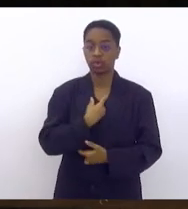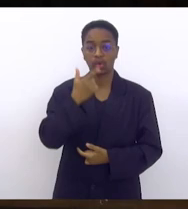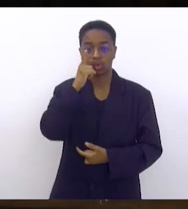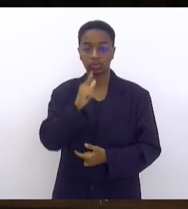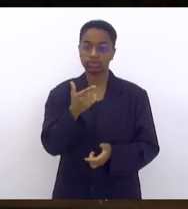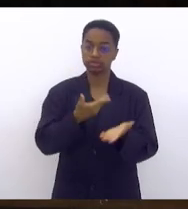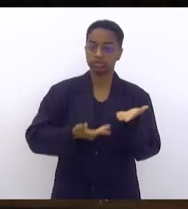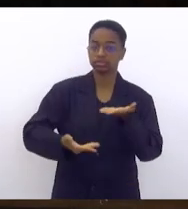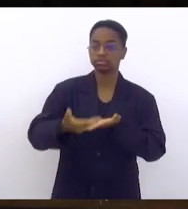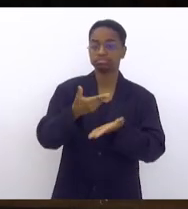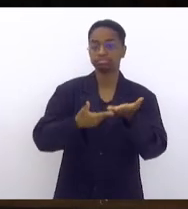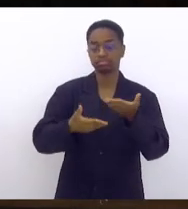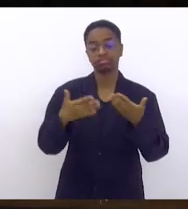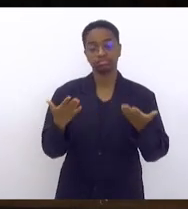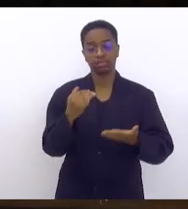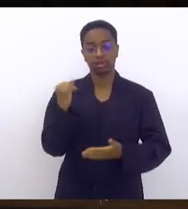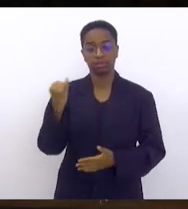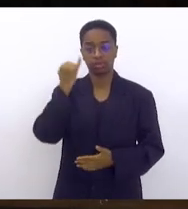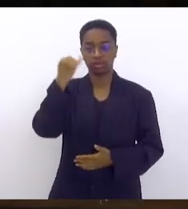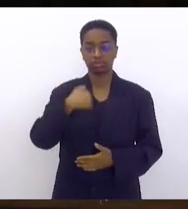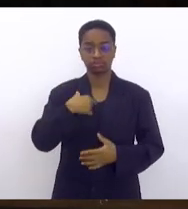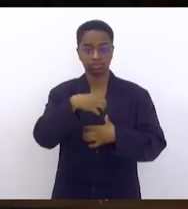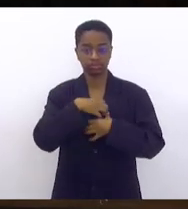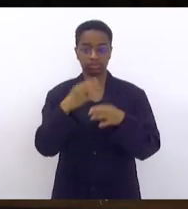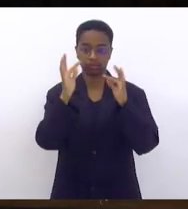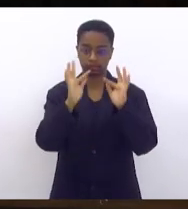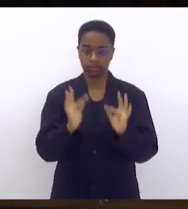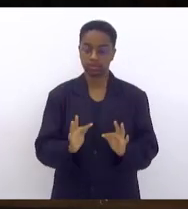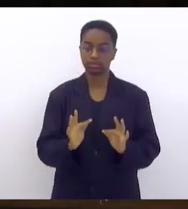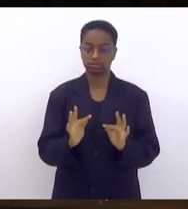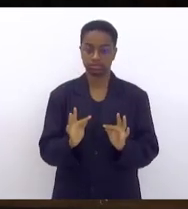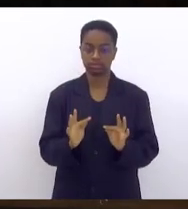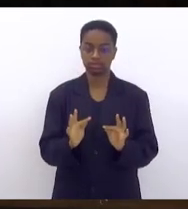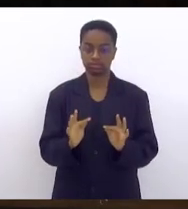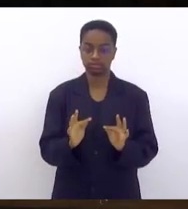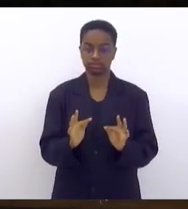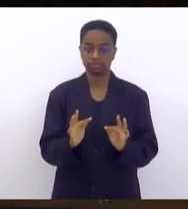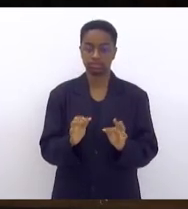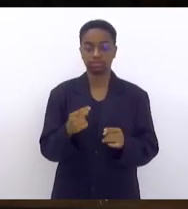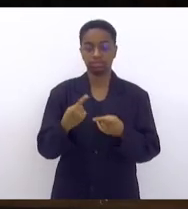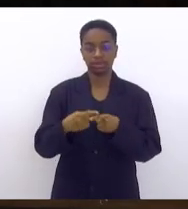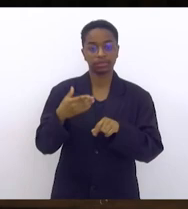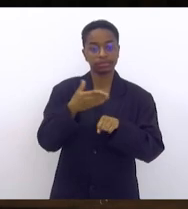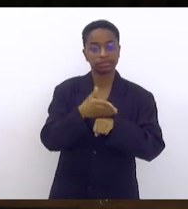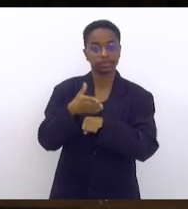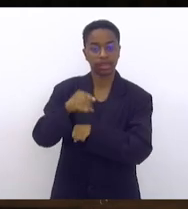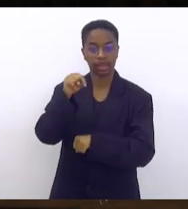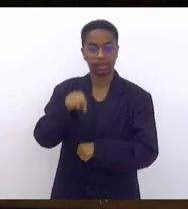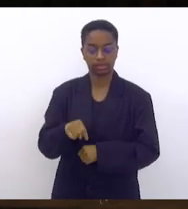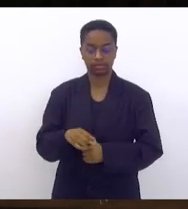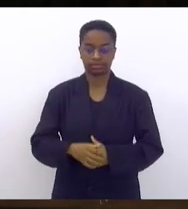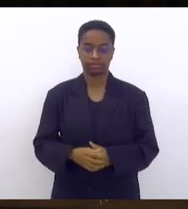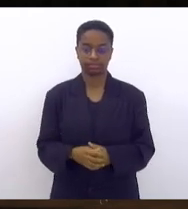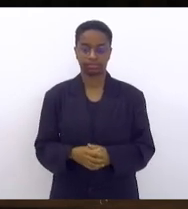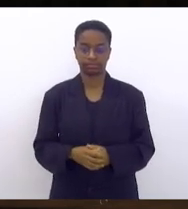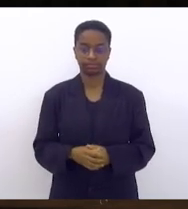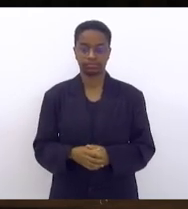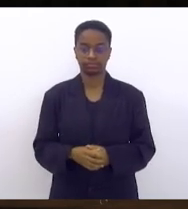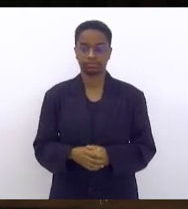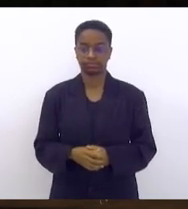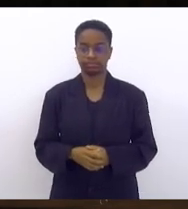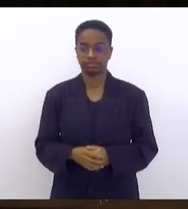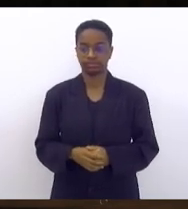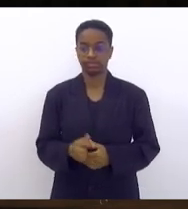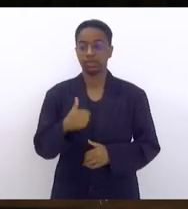diálogo, isso é importantíssimo. Eu fico muito feliz em estar fazendo isso aqui dentro. Eu